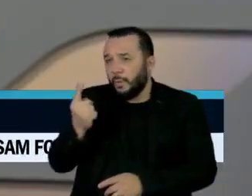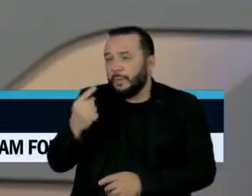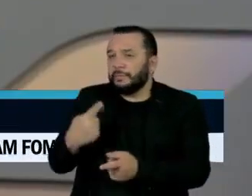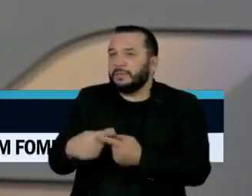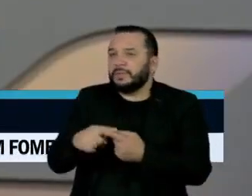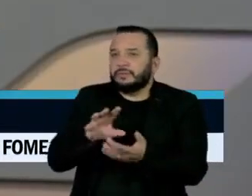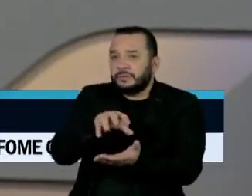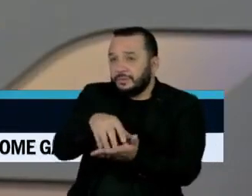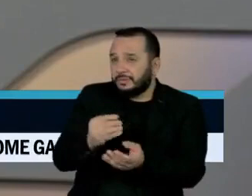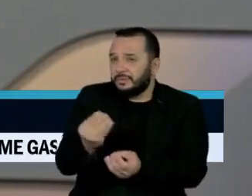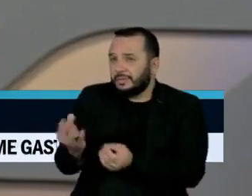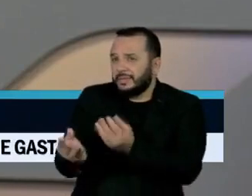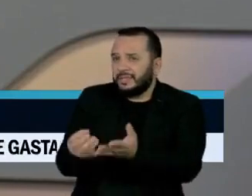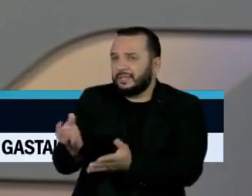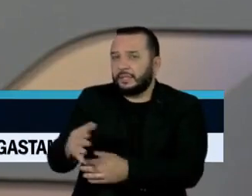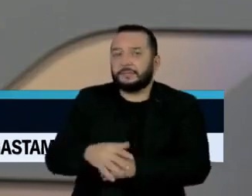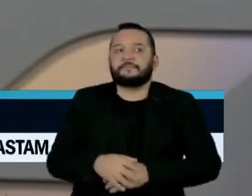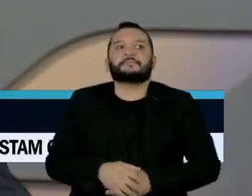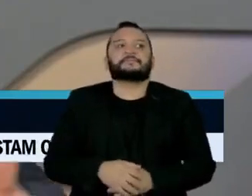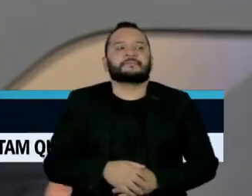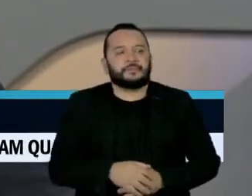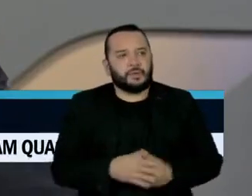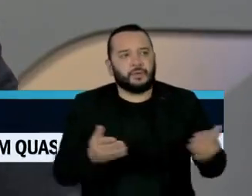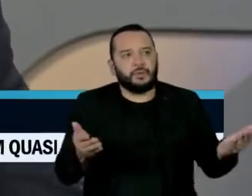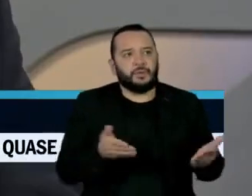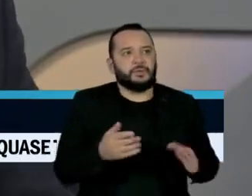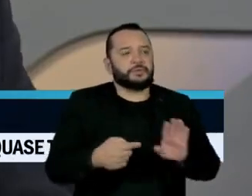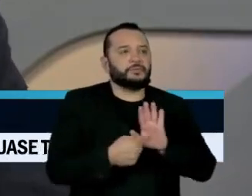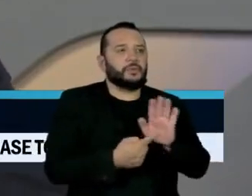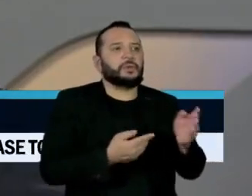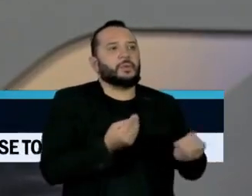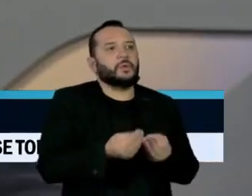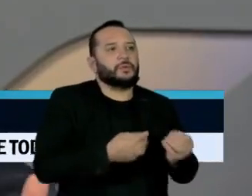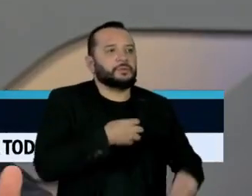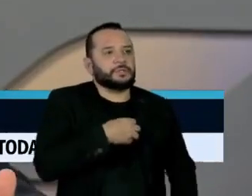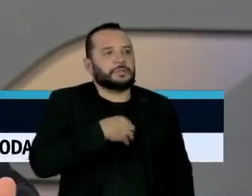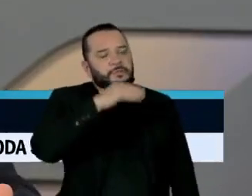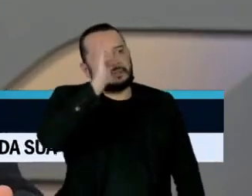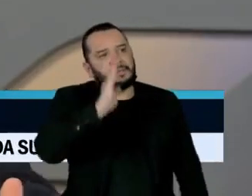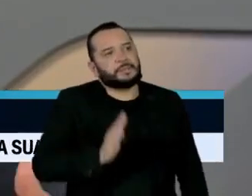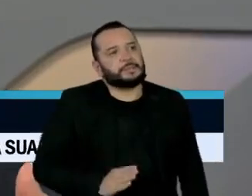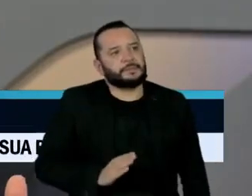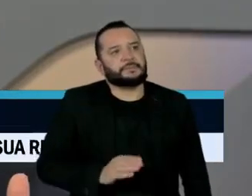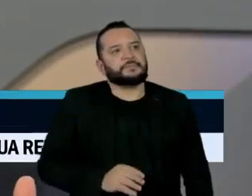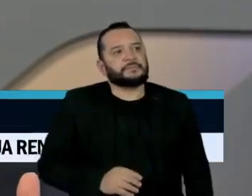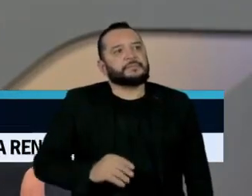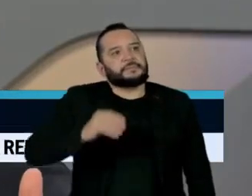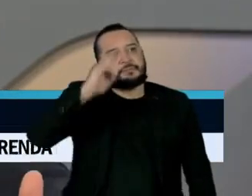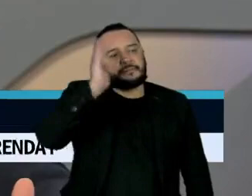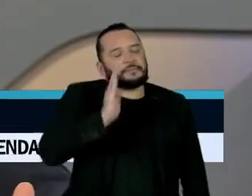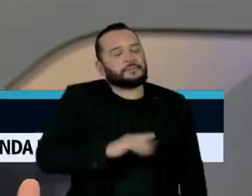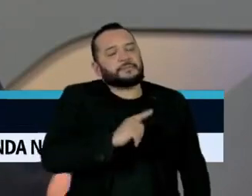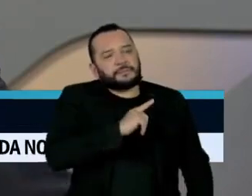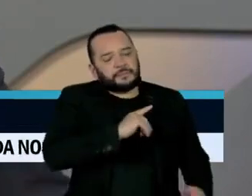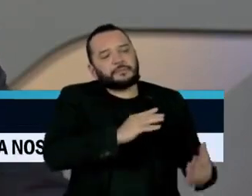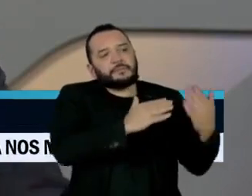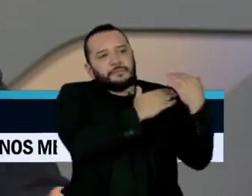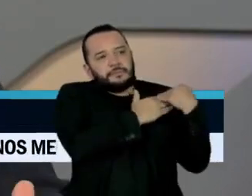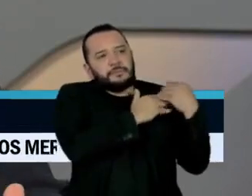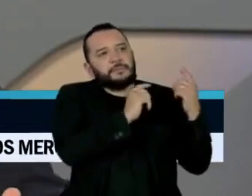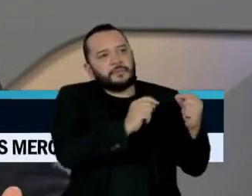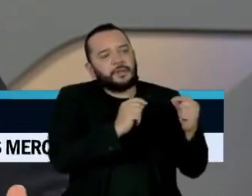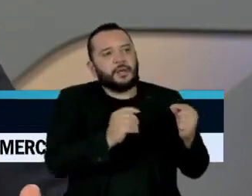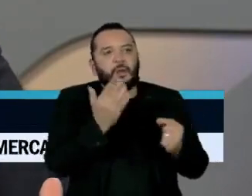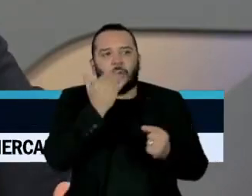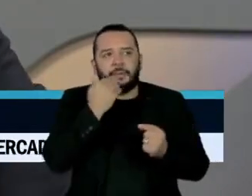acho que hoje nós temos aqui exatamente o paradoxo do Brasil, né? A matéria anterior mostrava o Brasil que tem um papel central na alimentação do mundo.